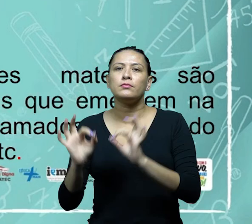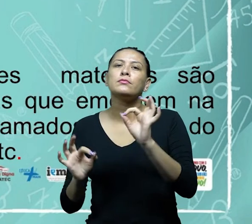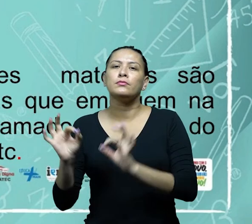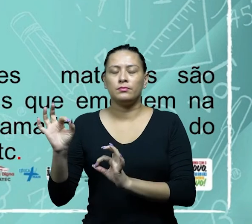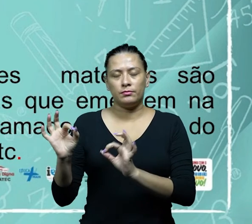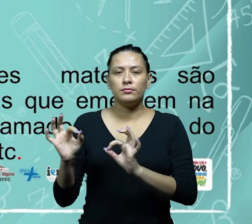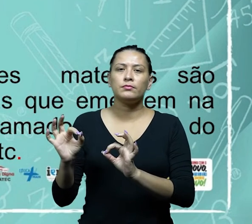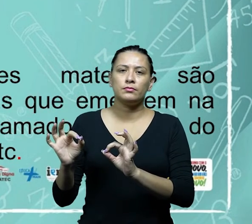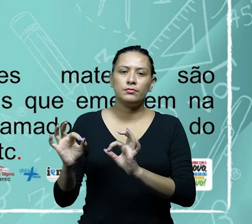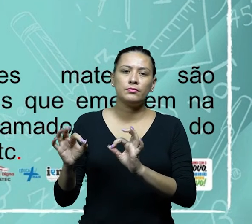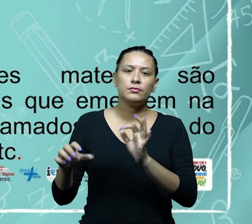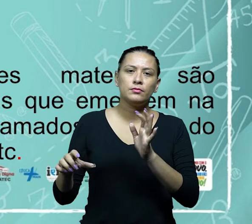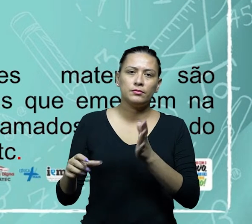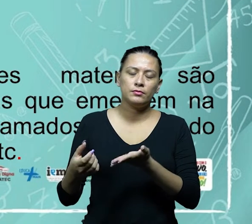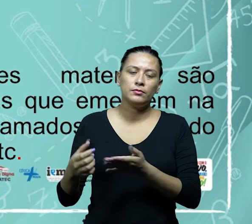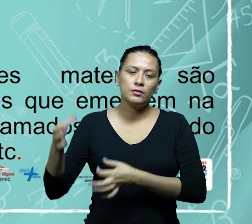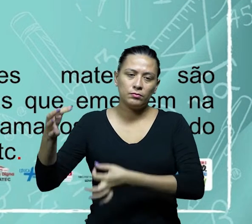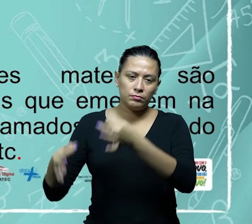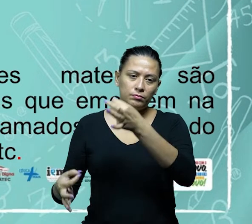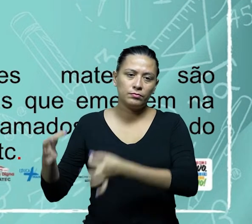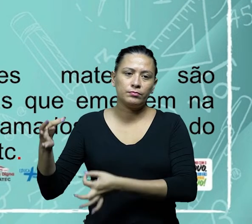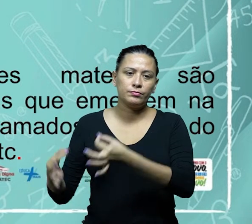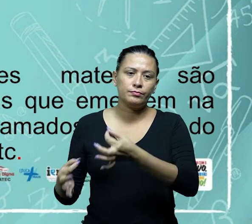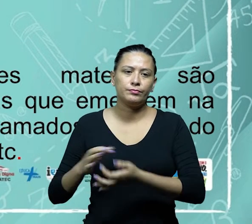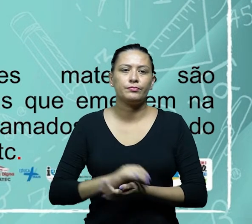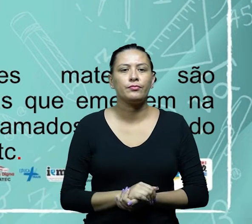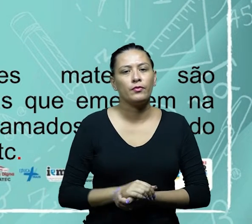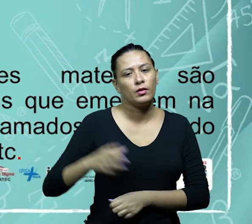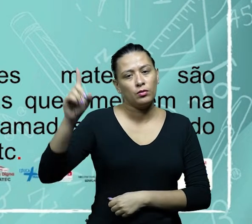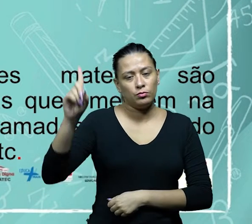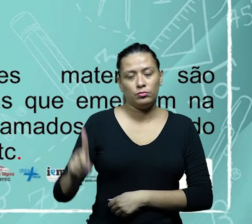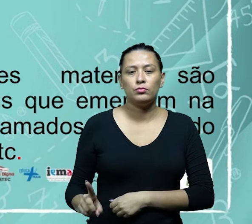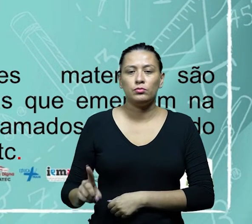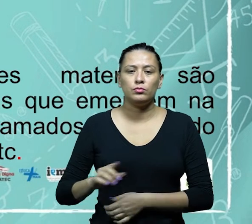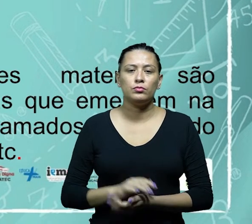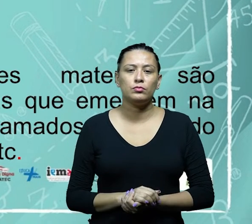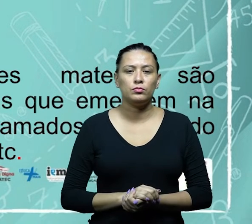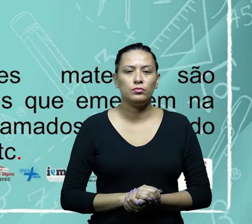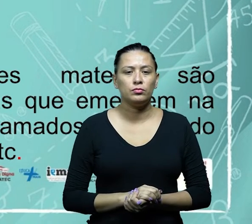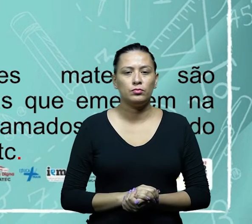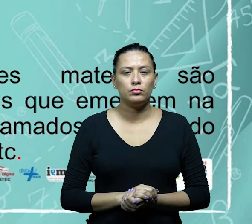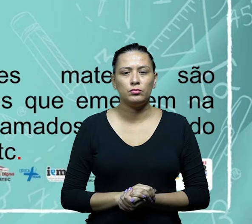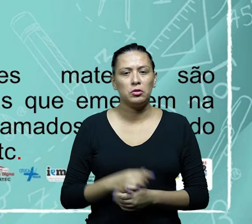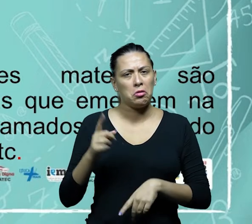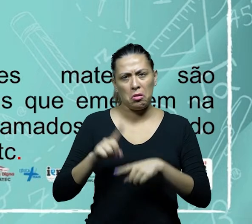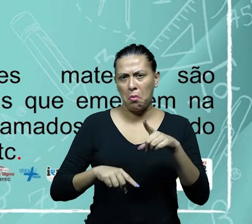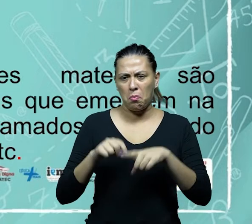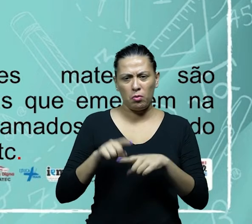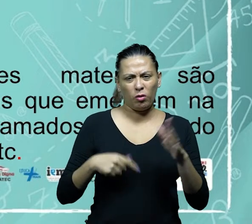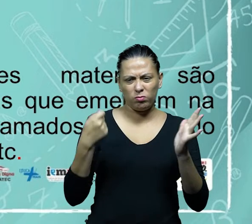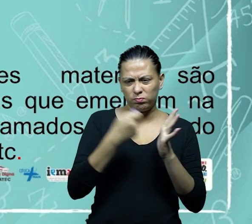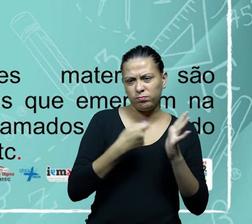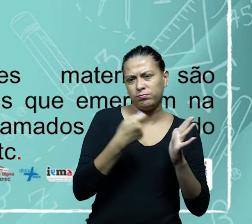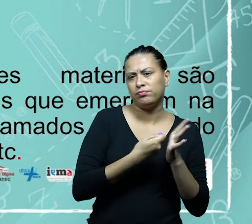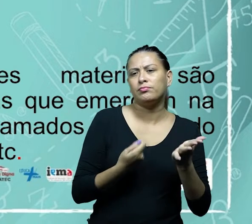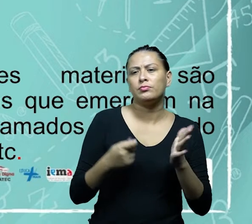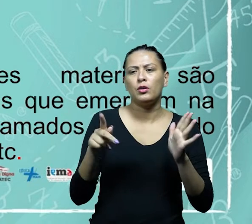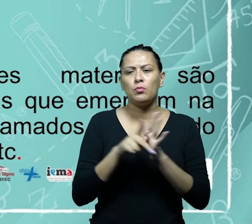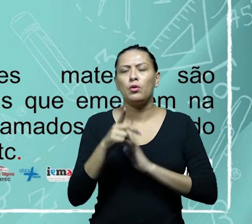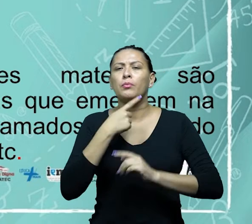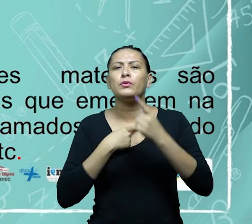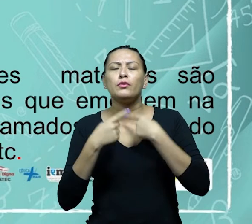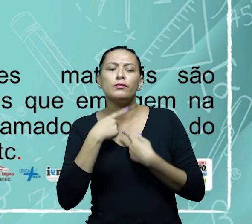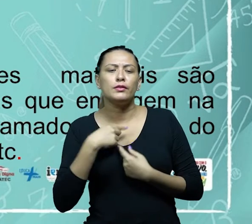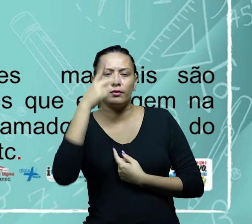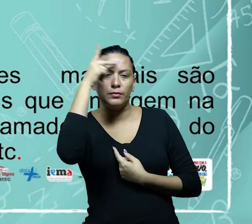jurídico é bom em somente o direito ele não é um produto arbitrário da vontade do legislador